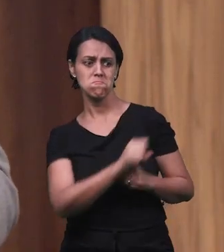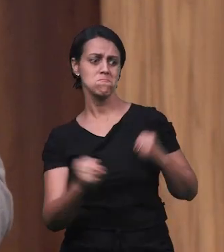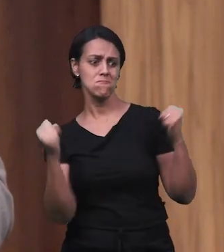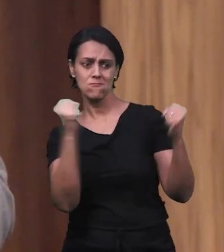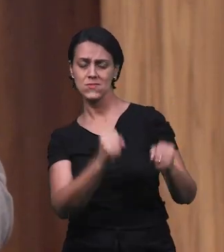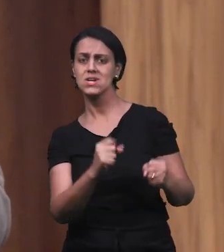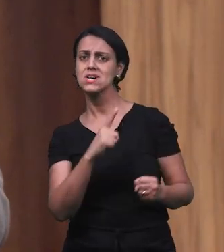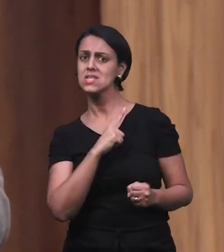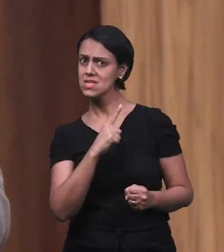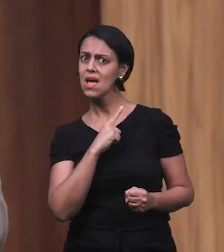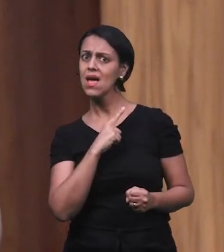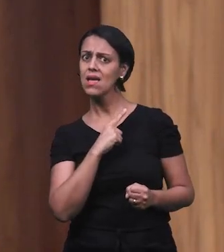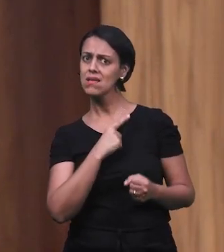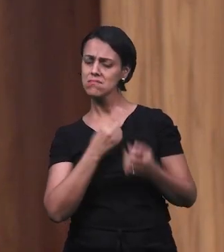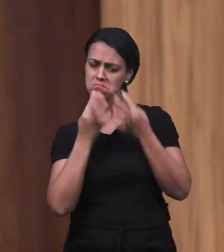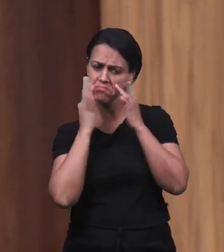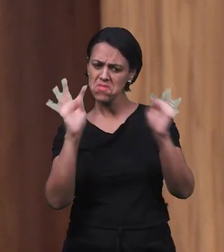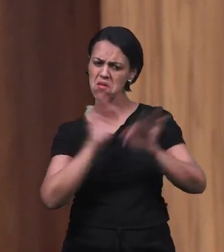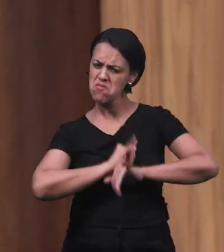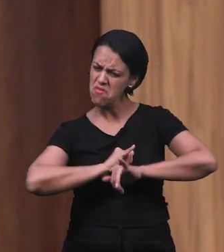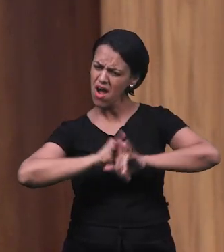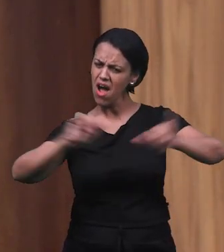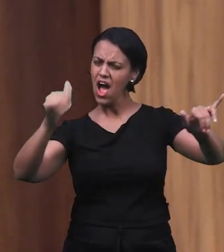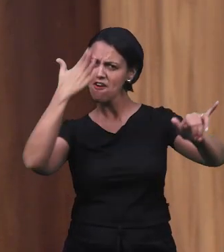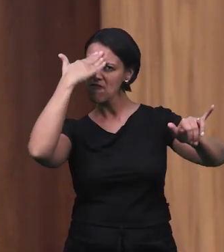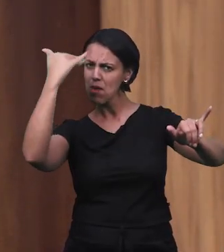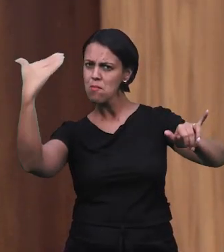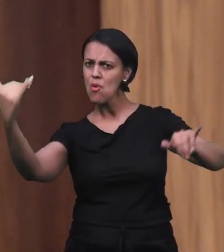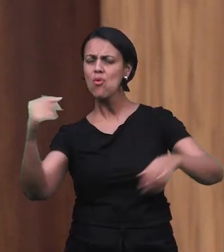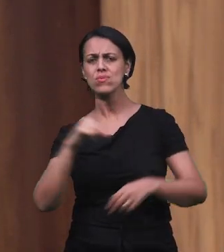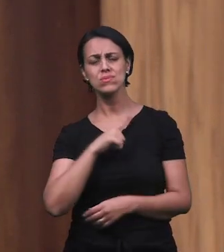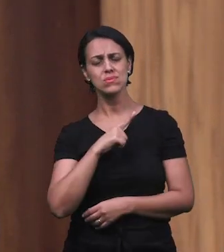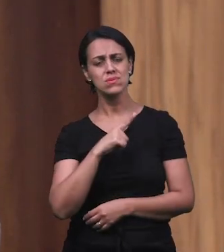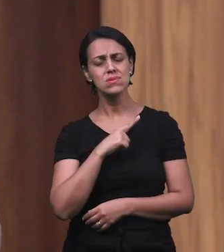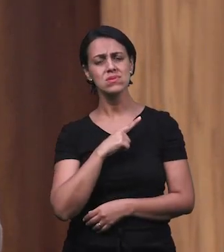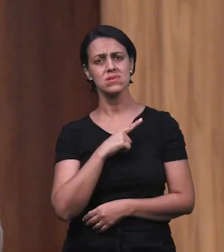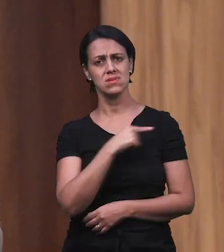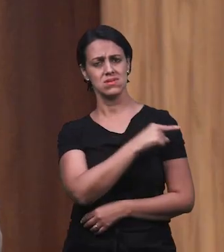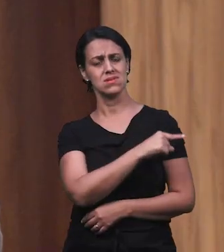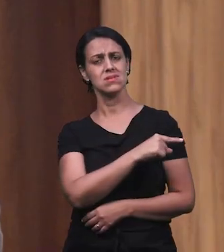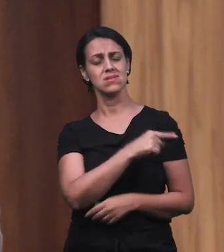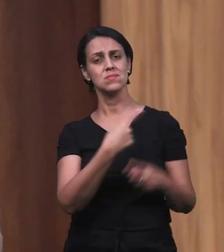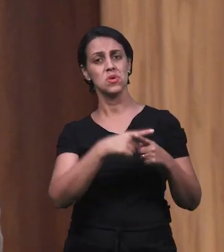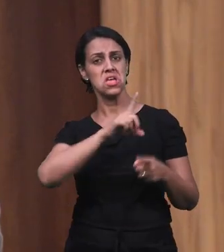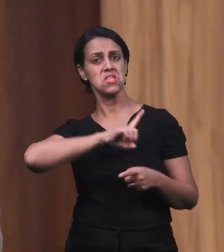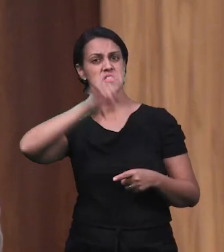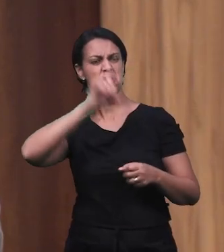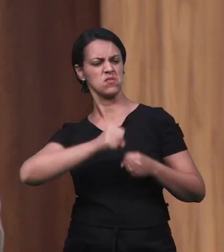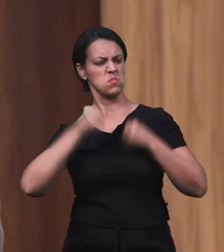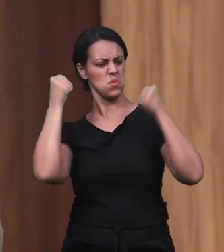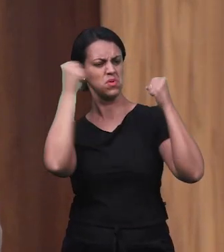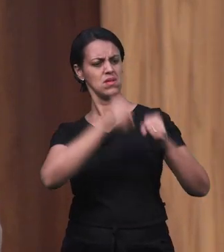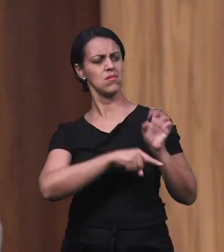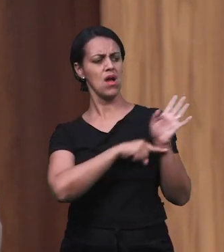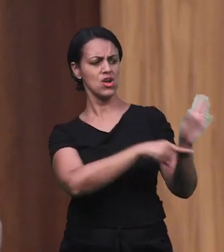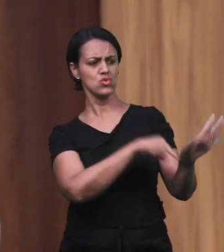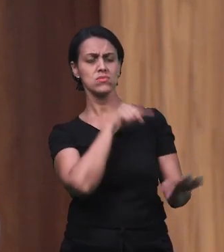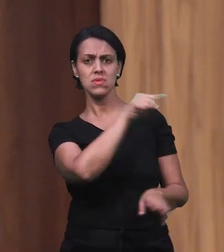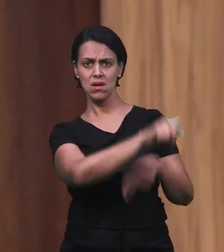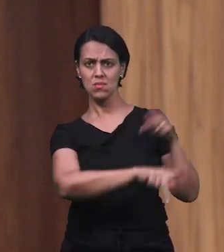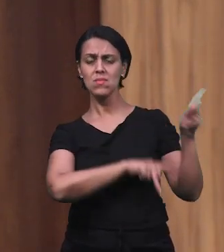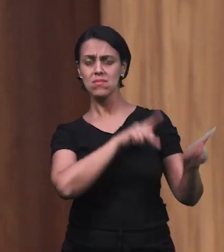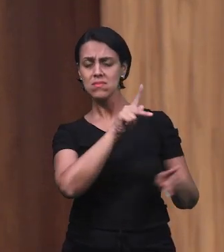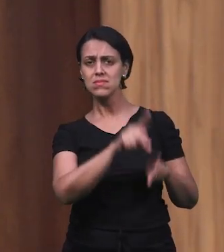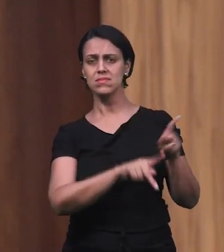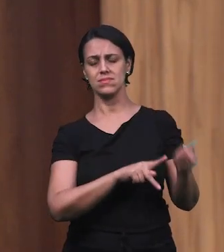poderoso. Tinha um testemunho já pela vida daquele povo que havia um Deus poderoso e tinha uma ordem